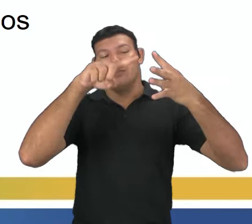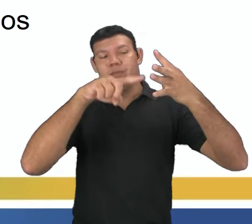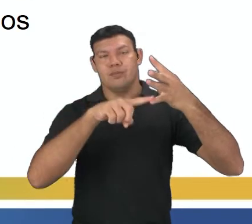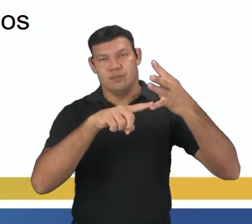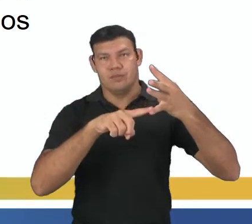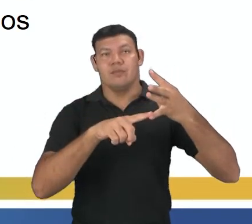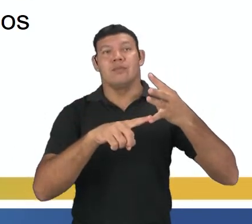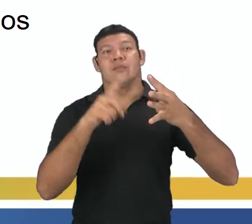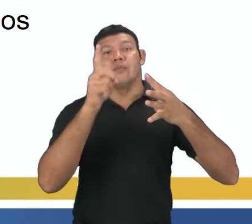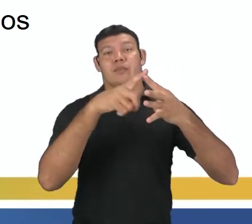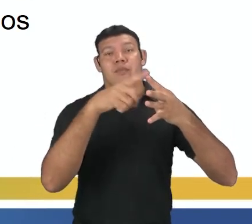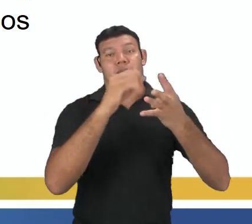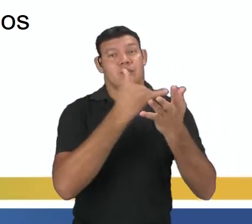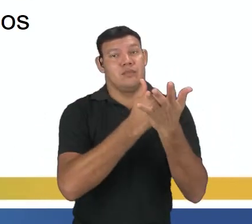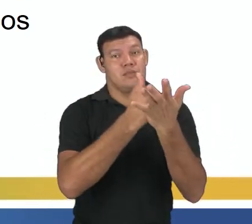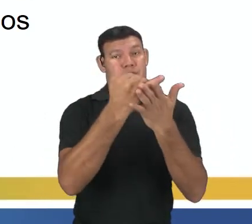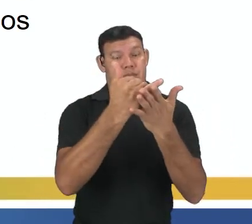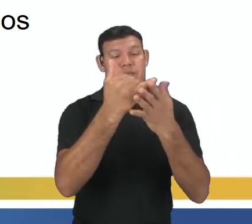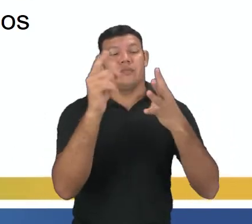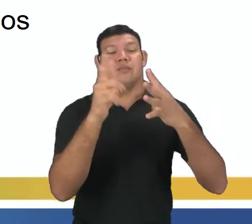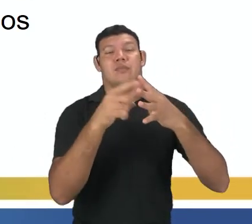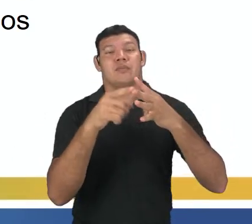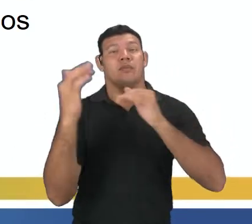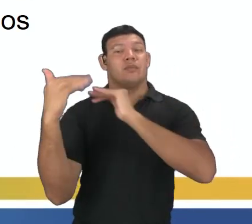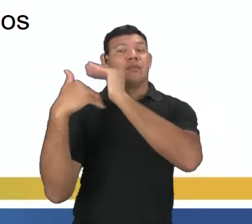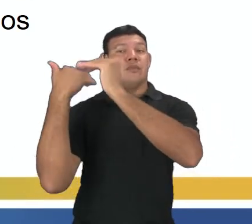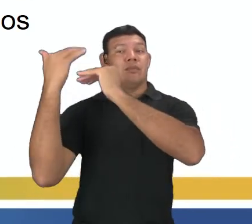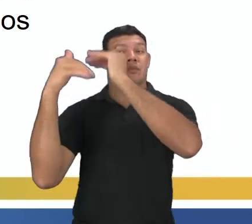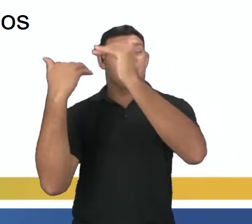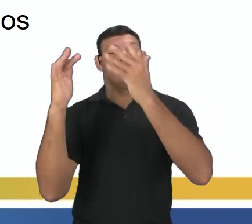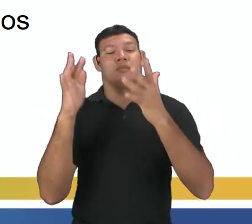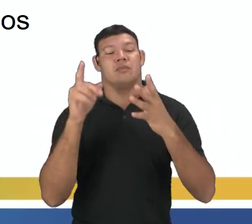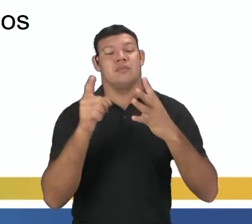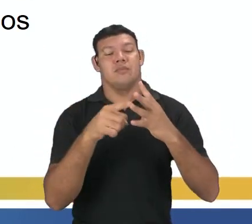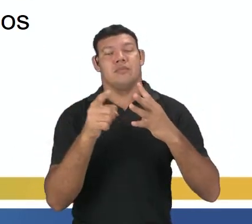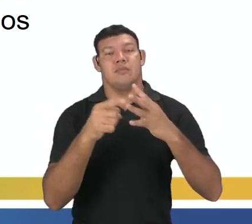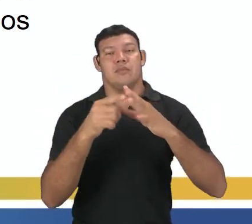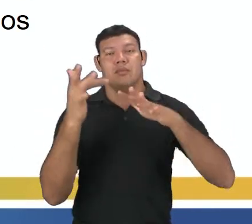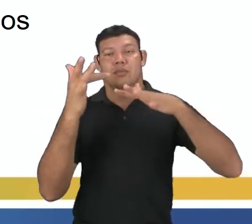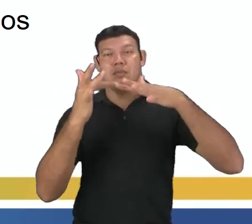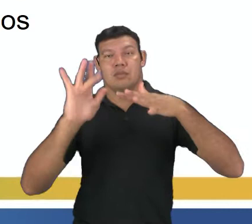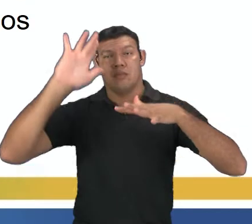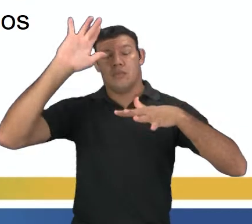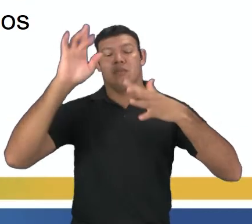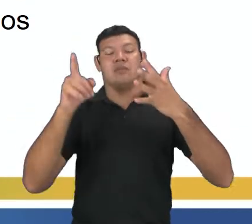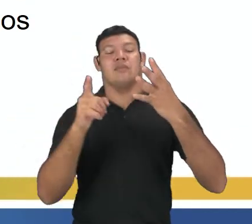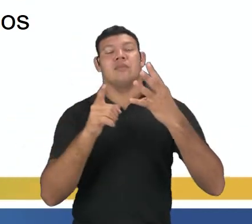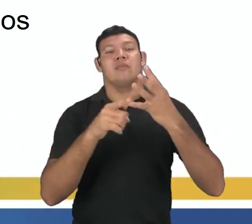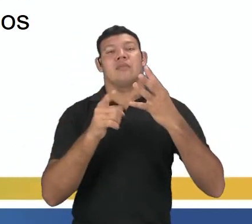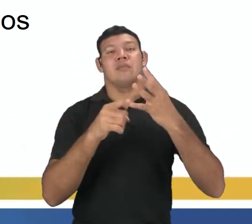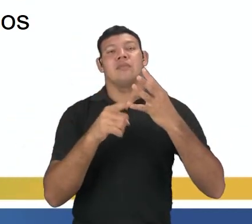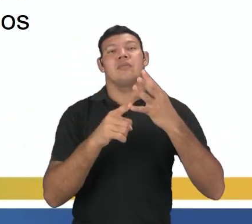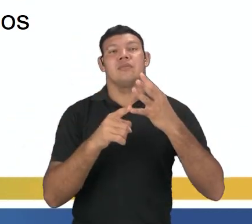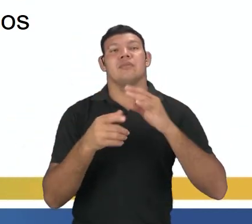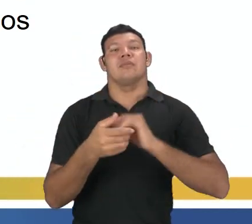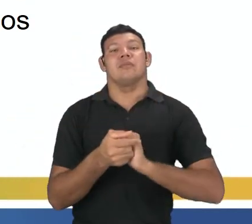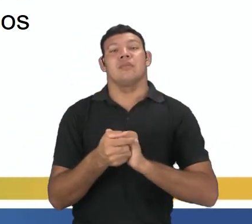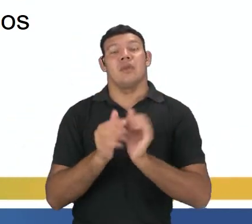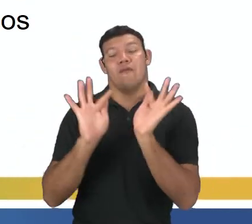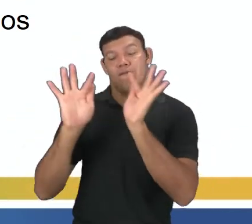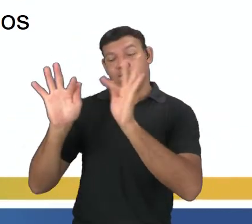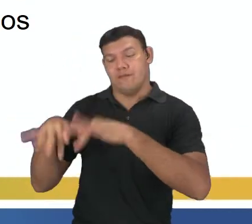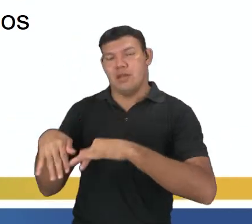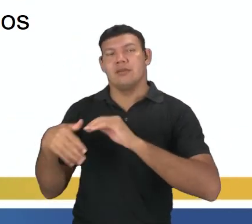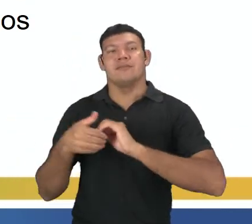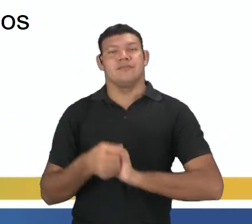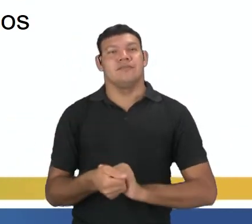partes. Introdução, desenvolvimento, clímax ou conclusão. Vamos a elas. A